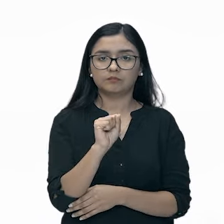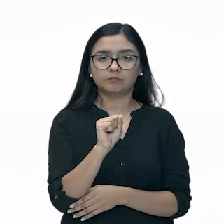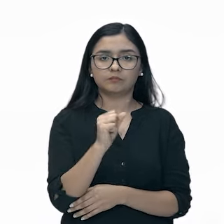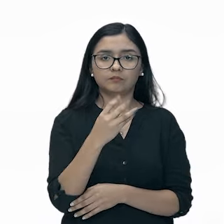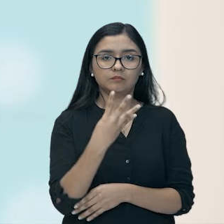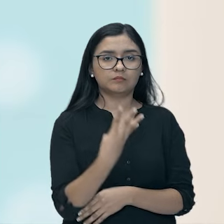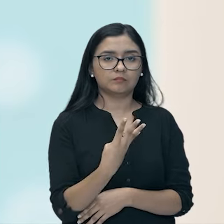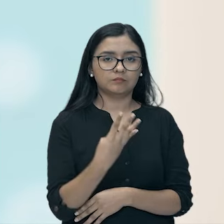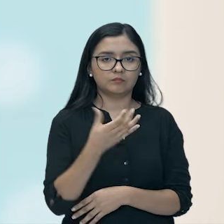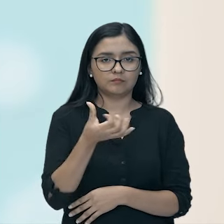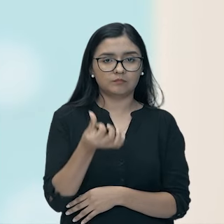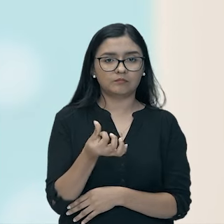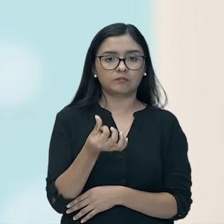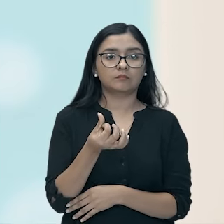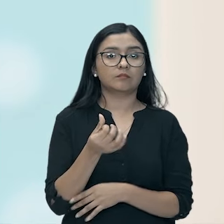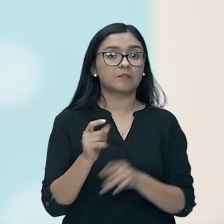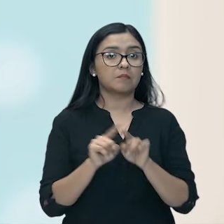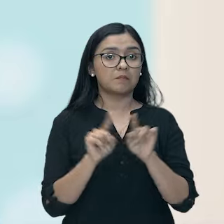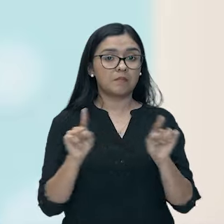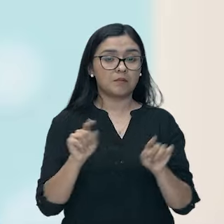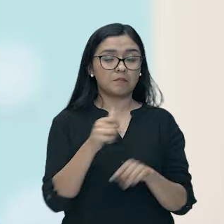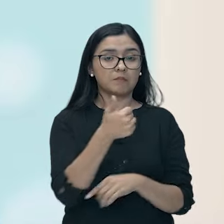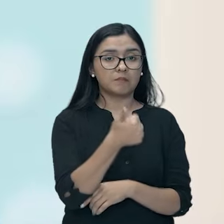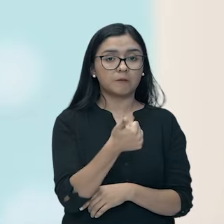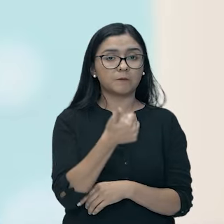1846 e este